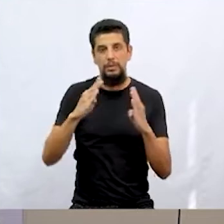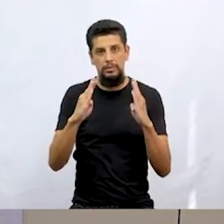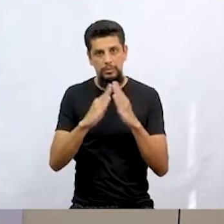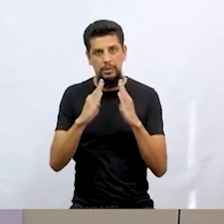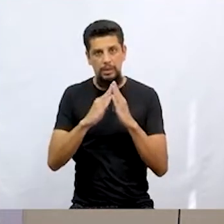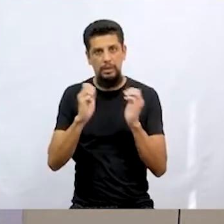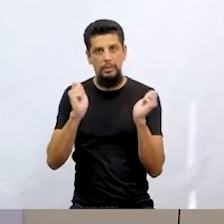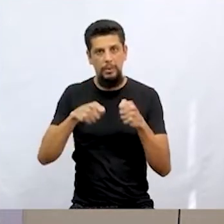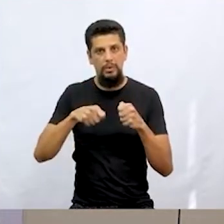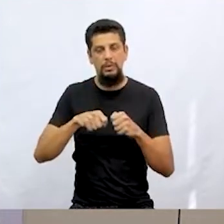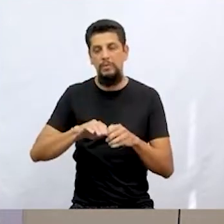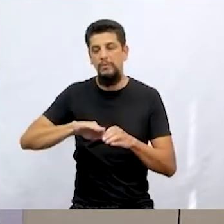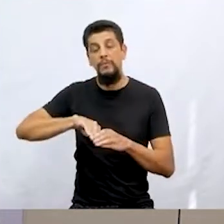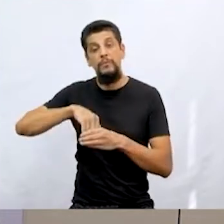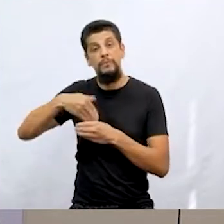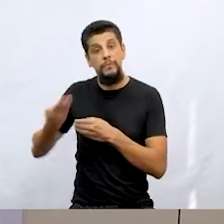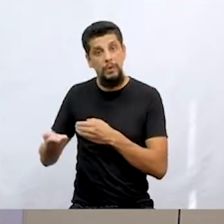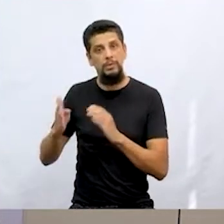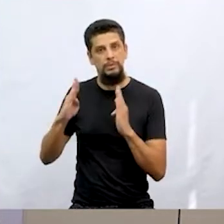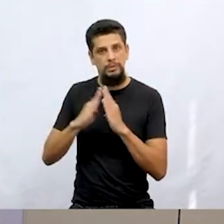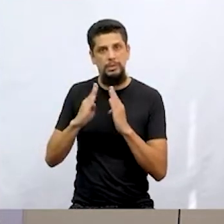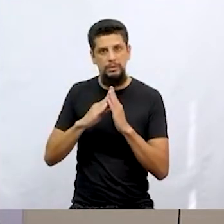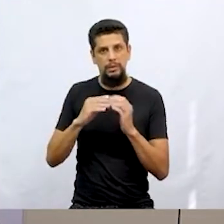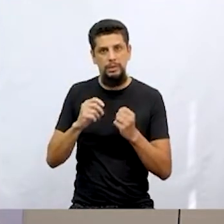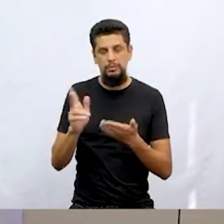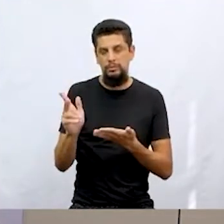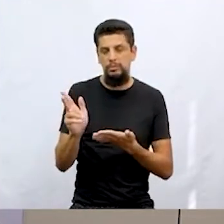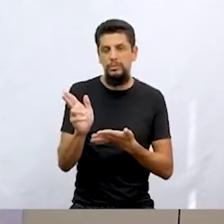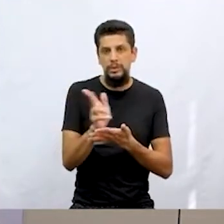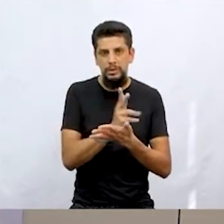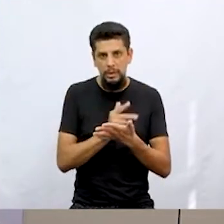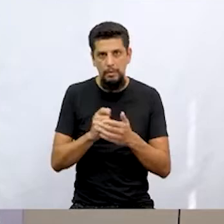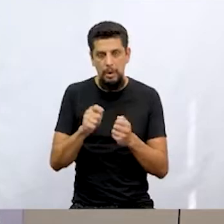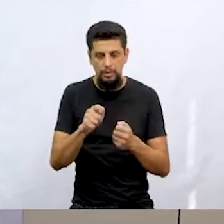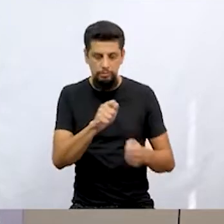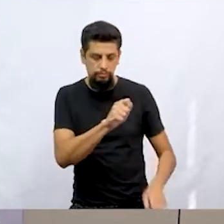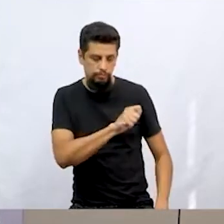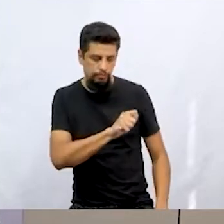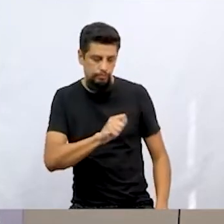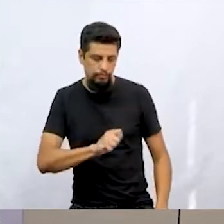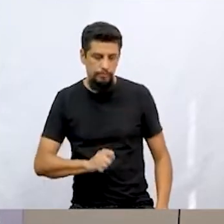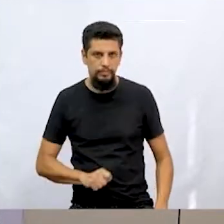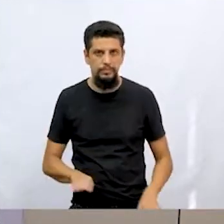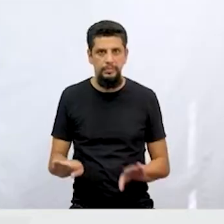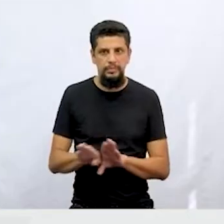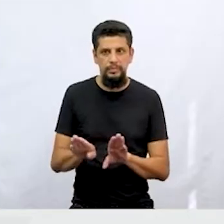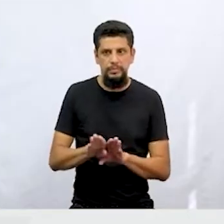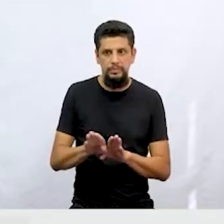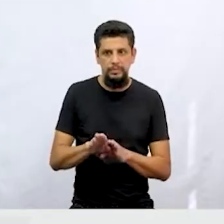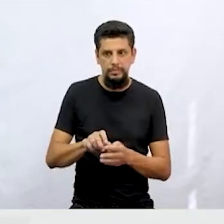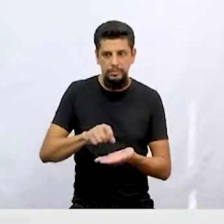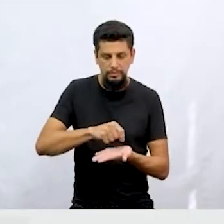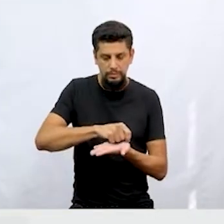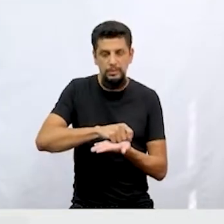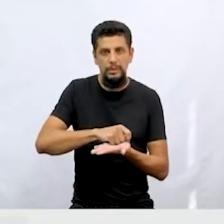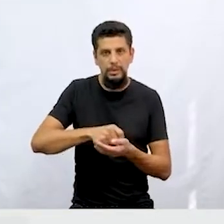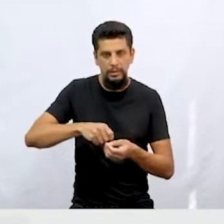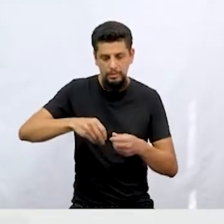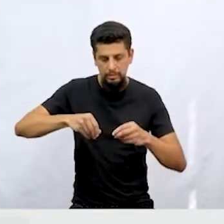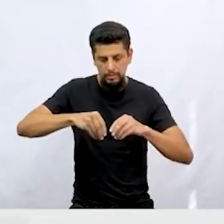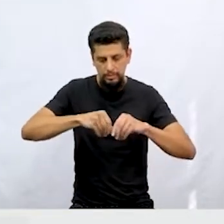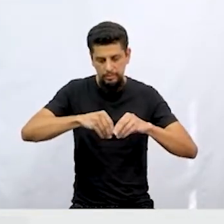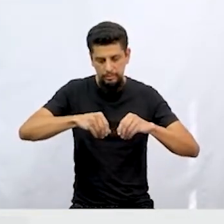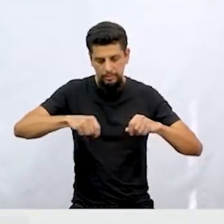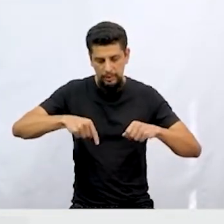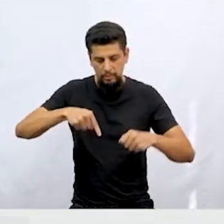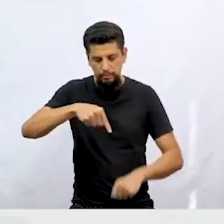casa, pode ser feito no quintal, né? Para desenhar, você pode usar um giz ou pode usar até no terreno onde tem